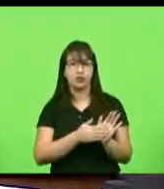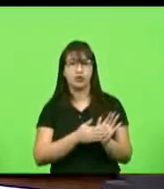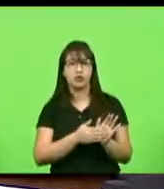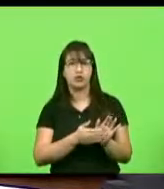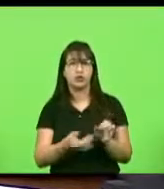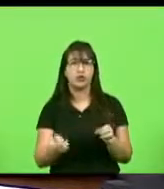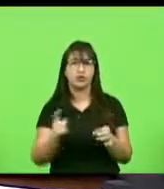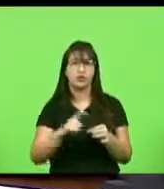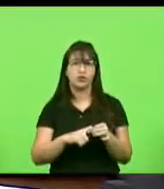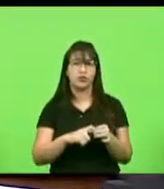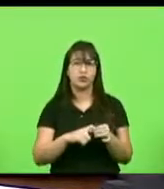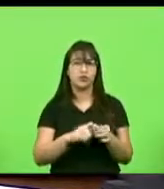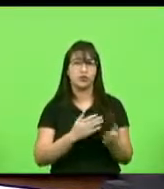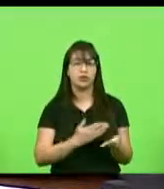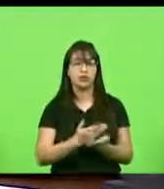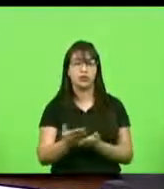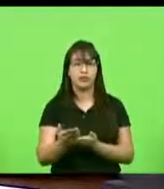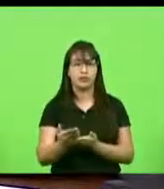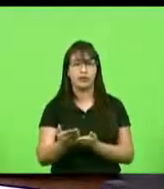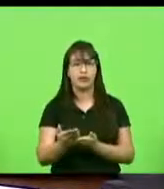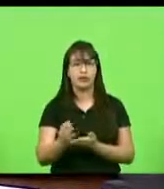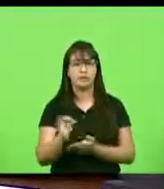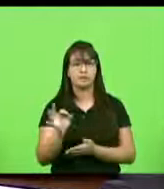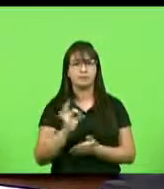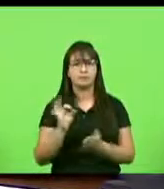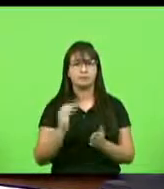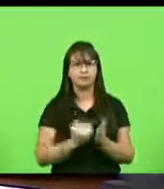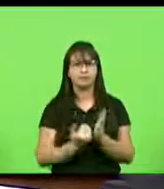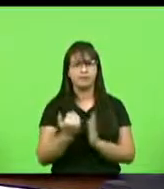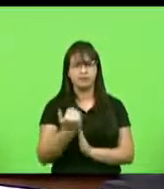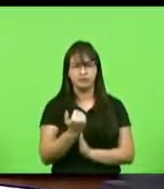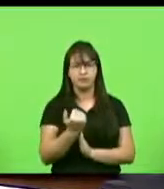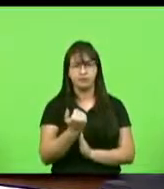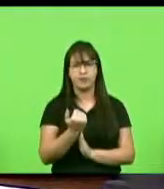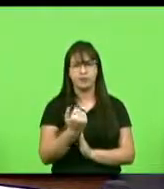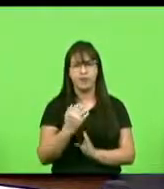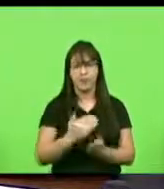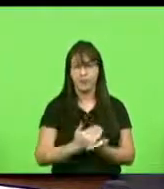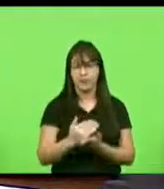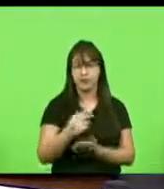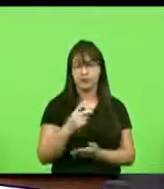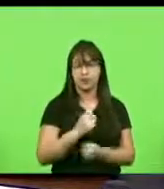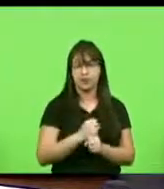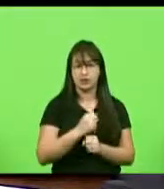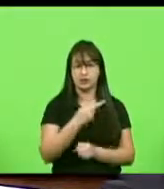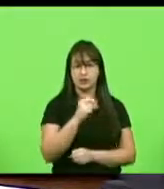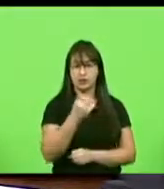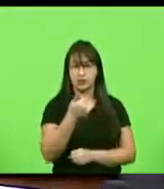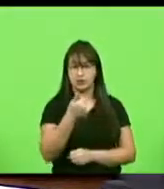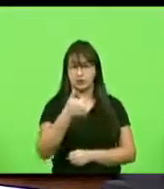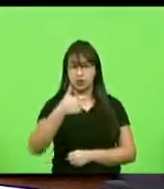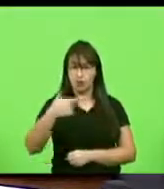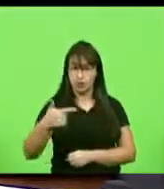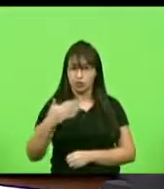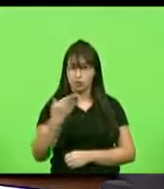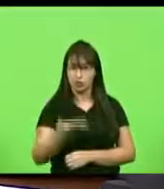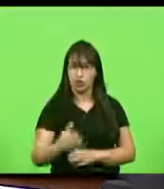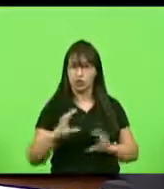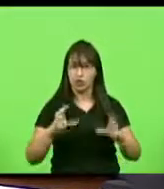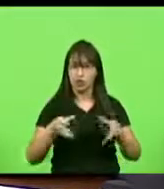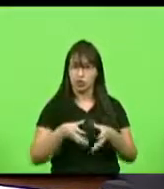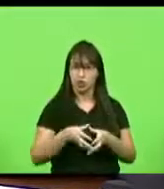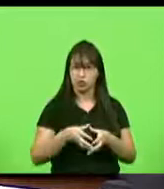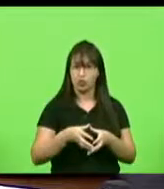perdas inflacionárias. Desde 2012, né? A categoria se encontra sem um